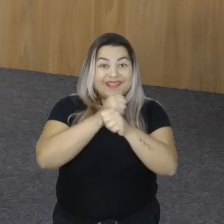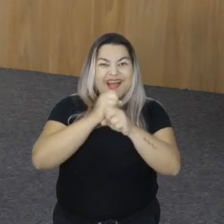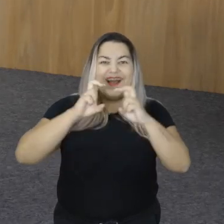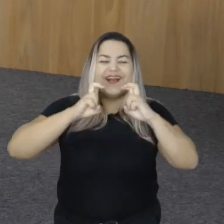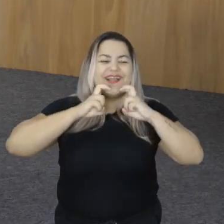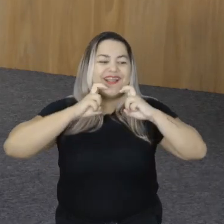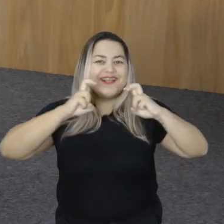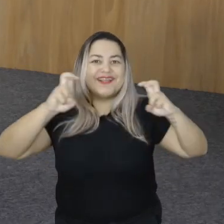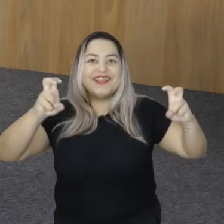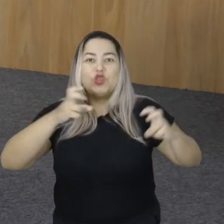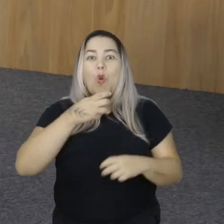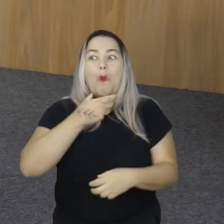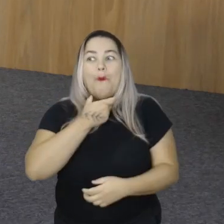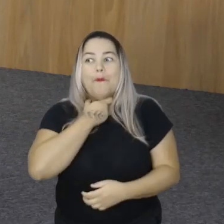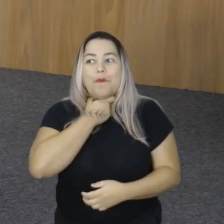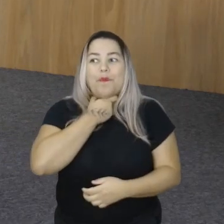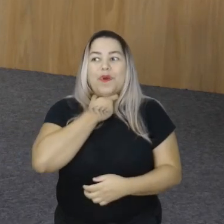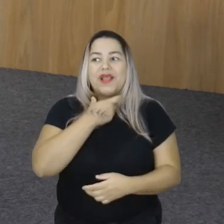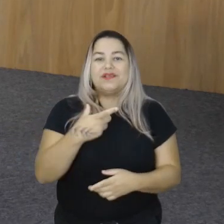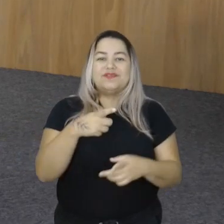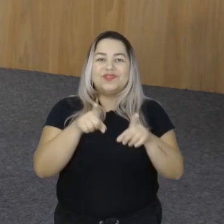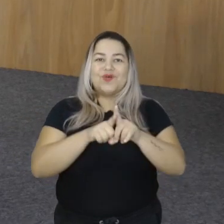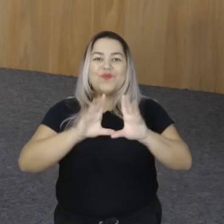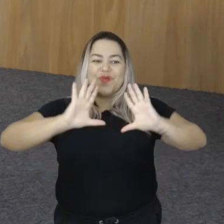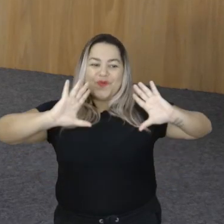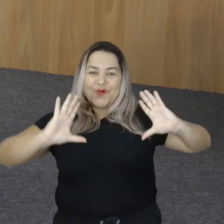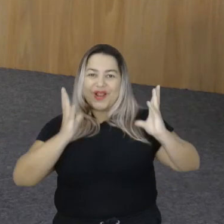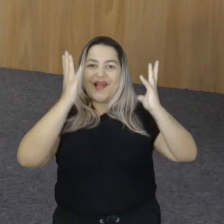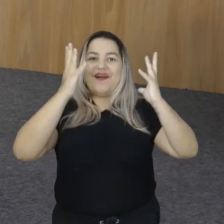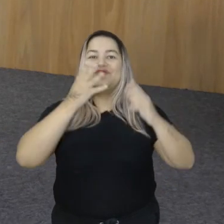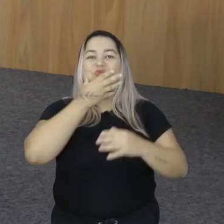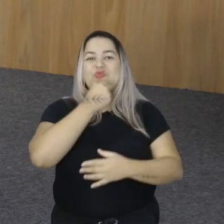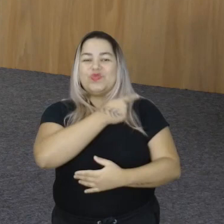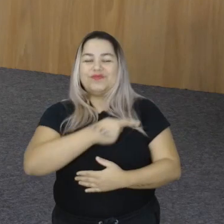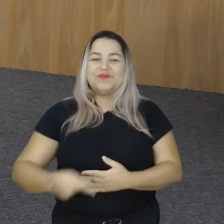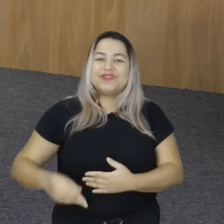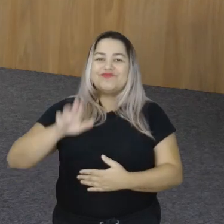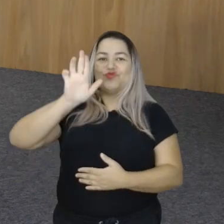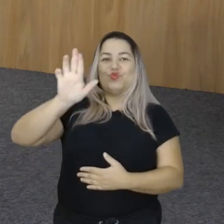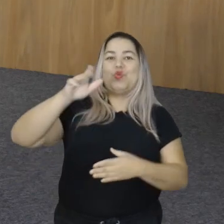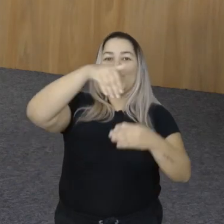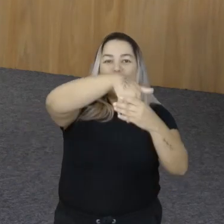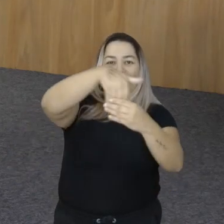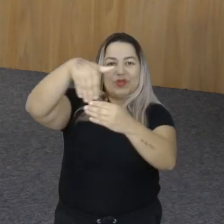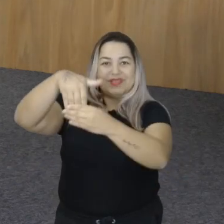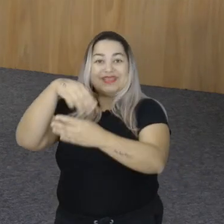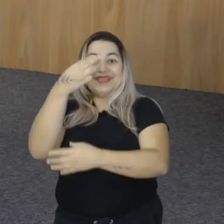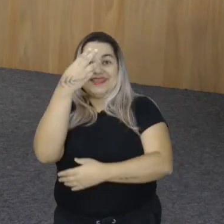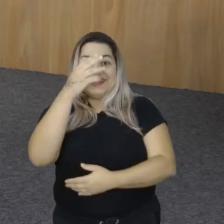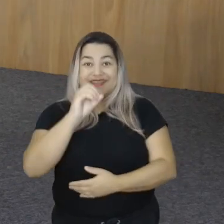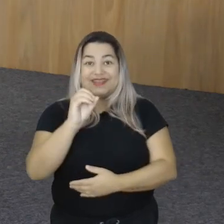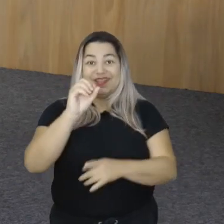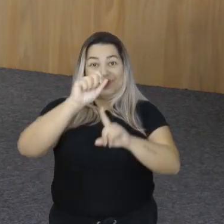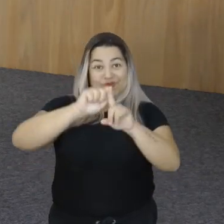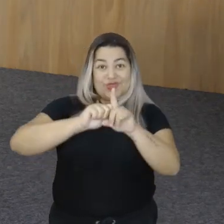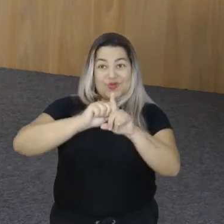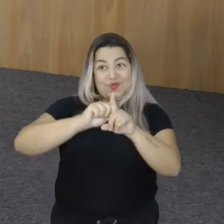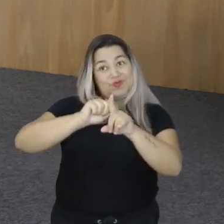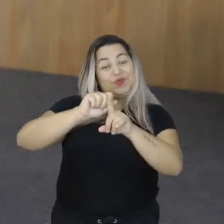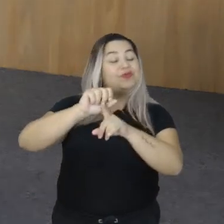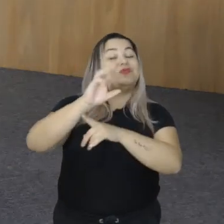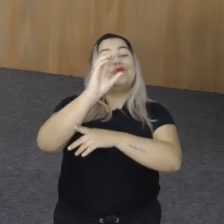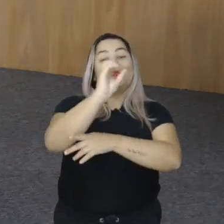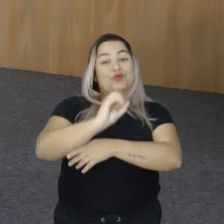ali engasgado, conseguimos comemorar a eleição do presidente Lula nas urnas, né, naquele 30 de outubro do